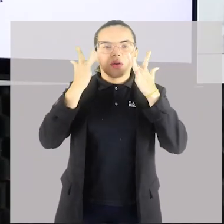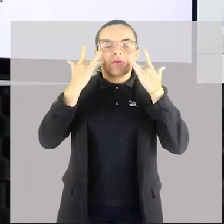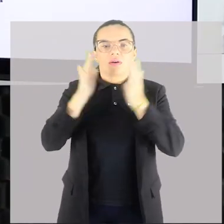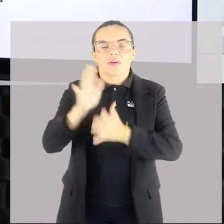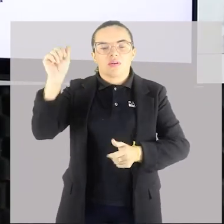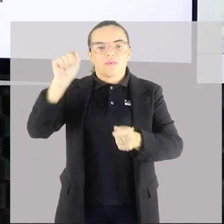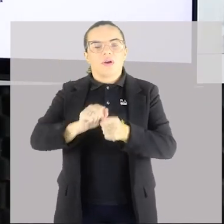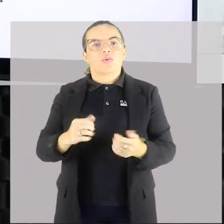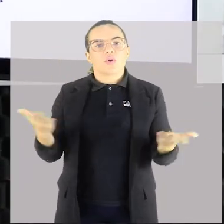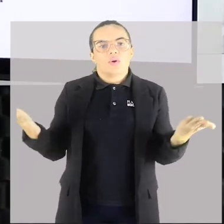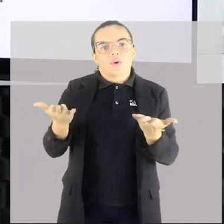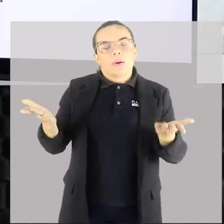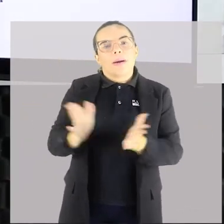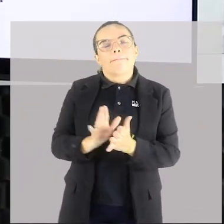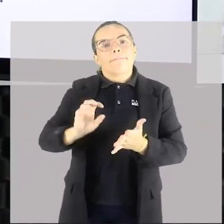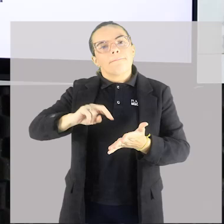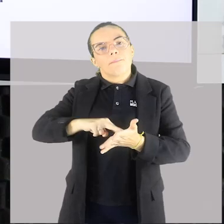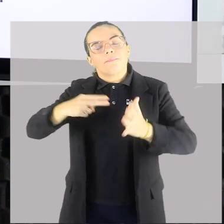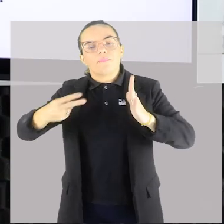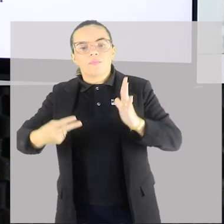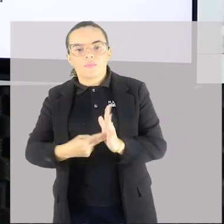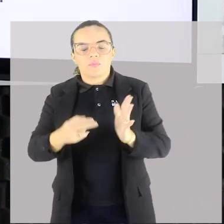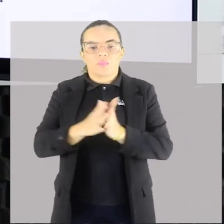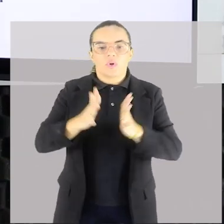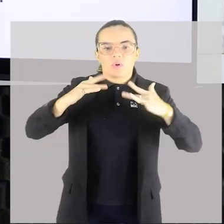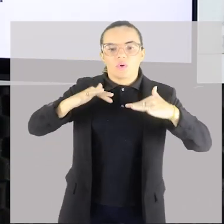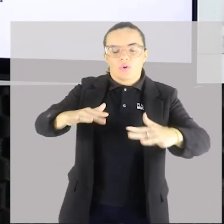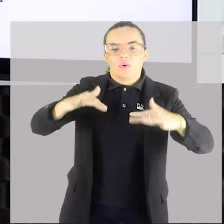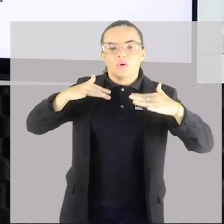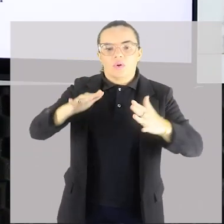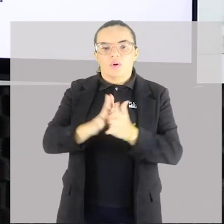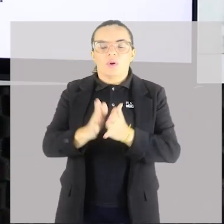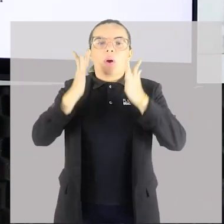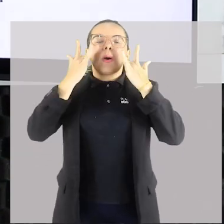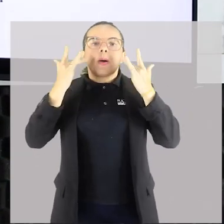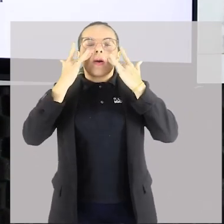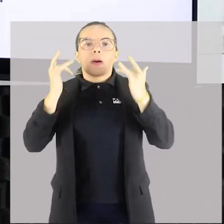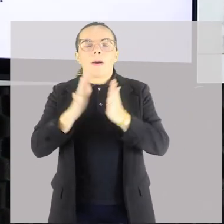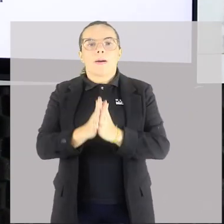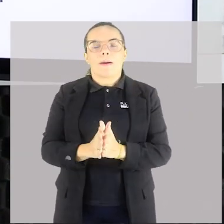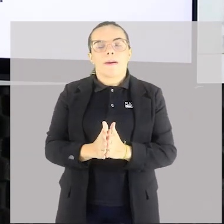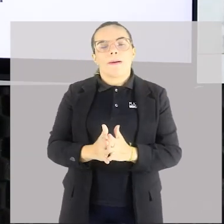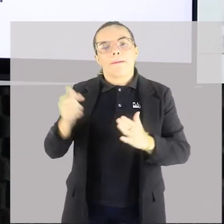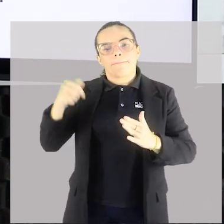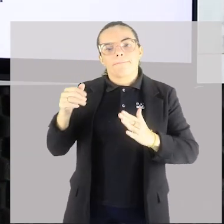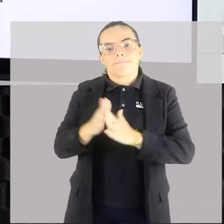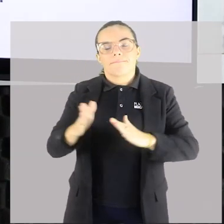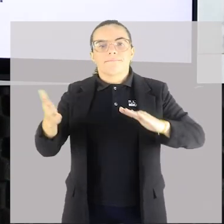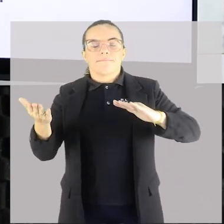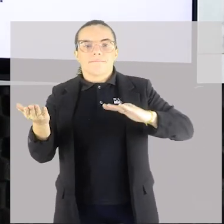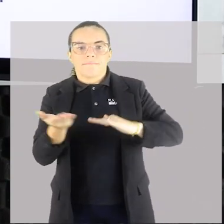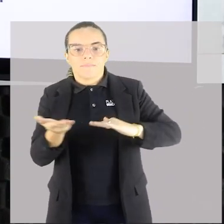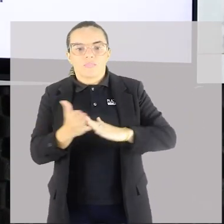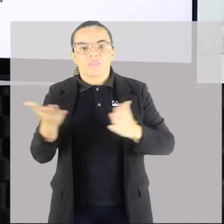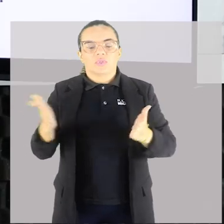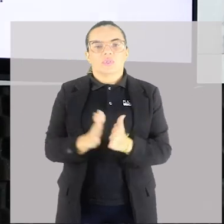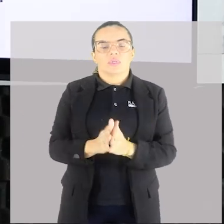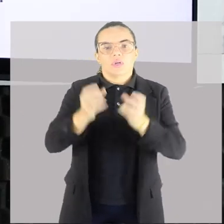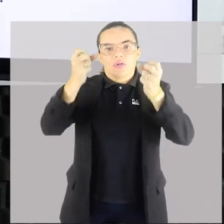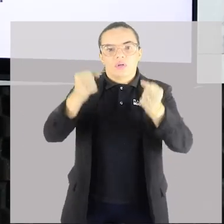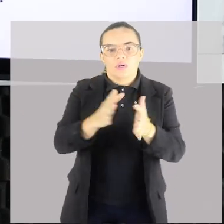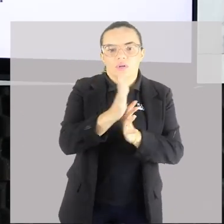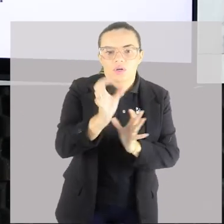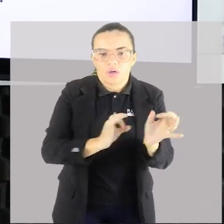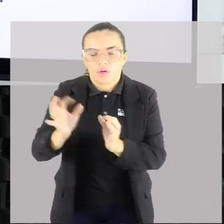fazer nesse exato momento. Ou seja, é uma manifestação de arte contemporânea na qual você monta a estrutura junto